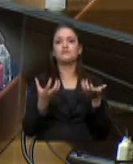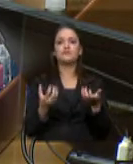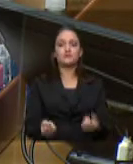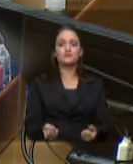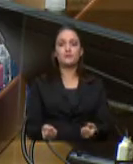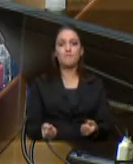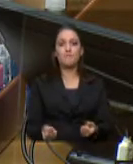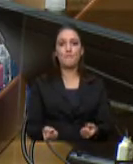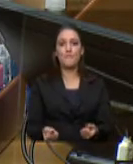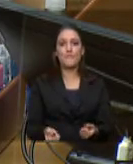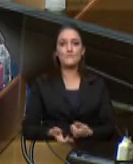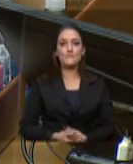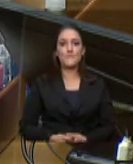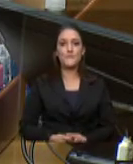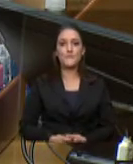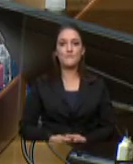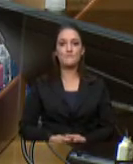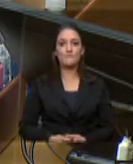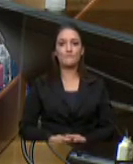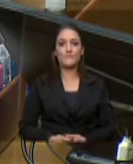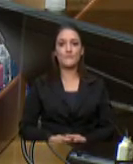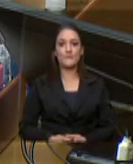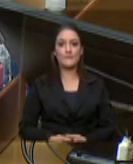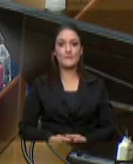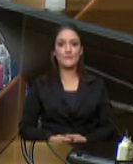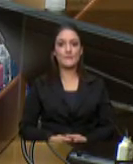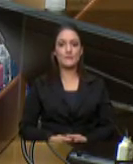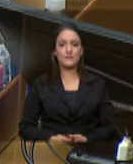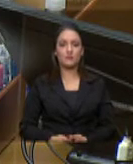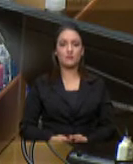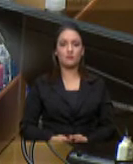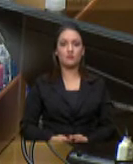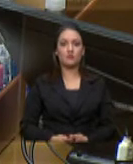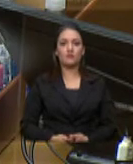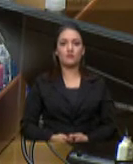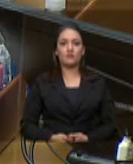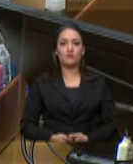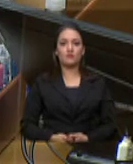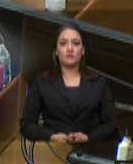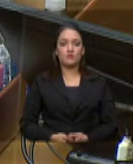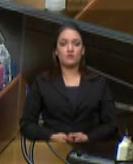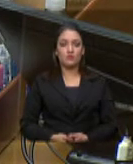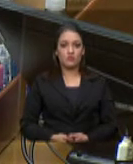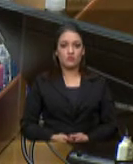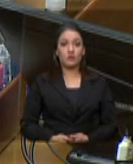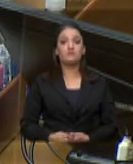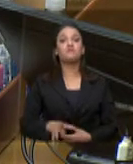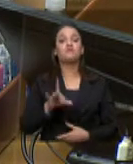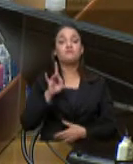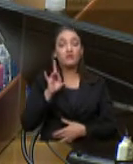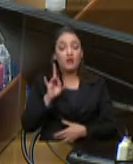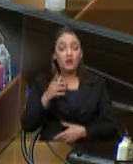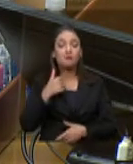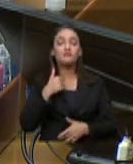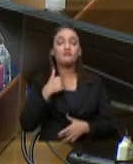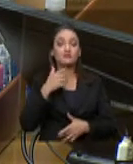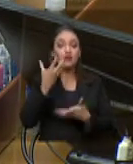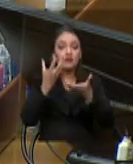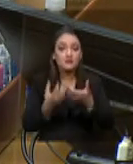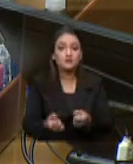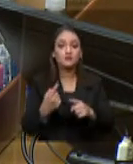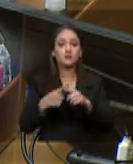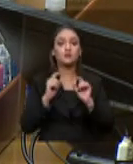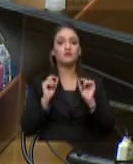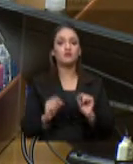resultado, apenas estou adotando esta compreensão, porque estou